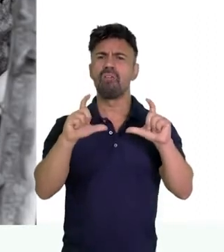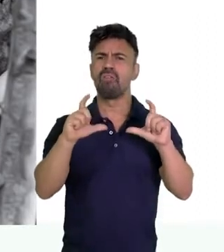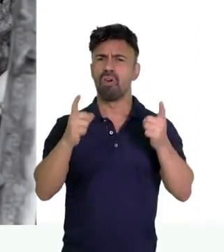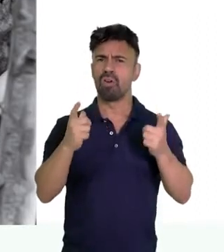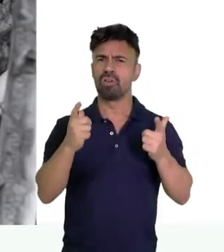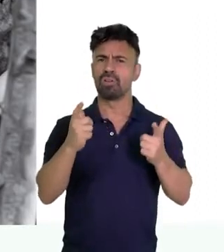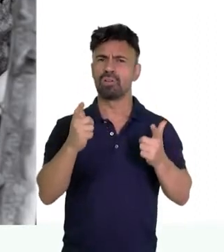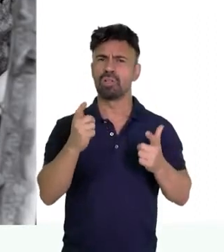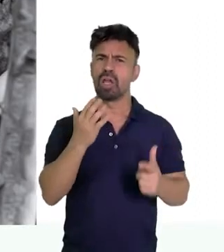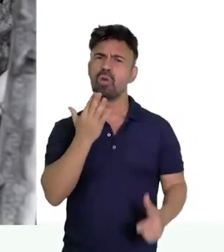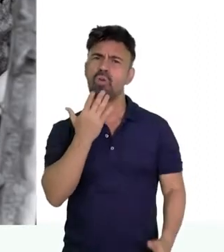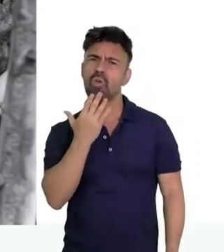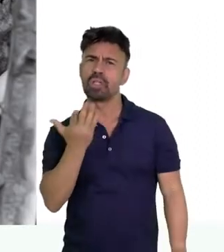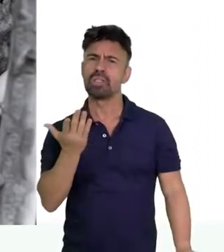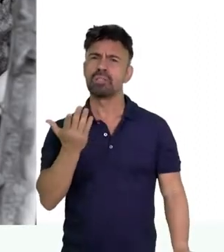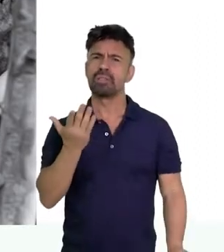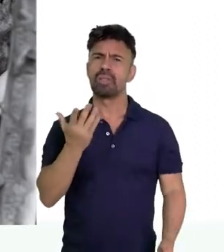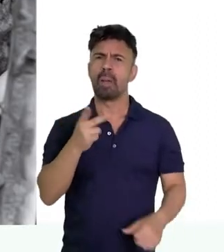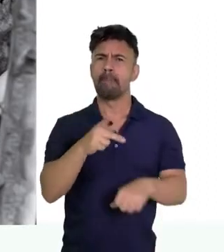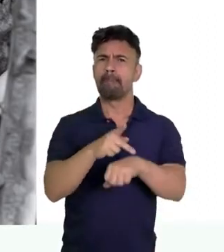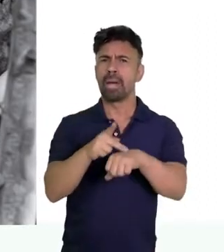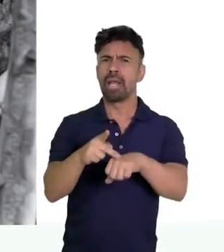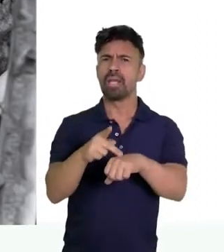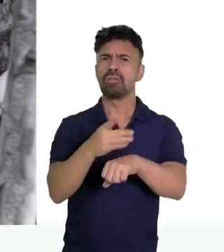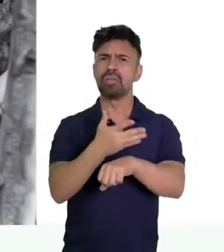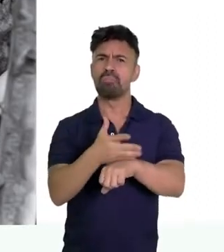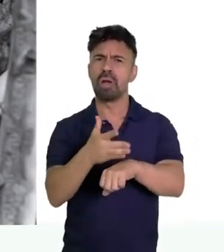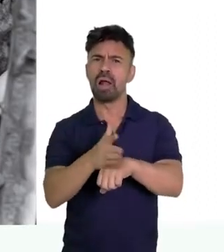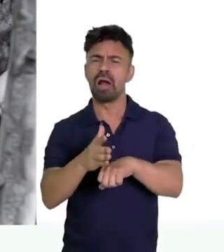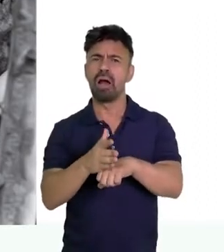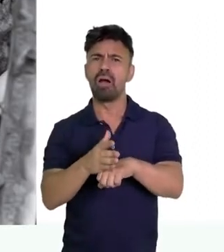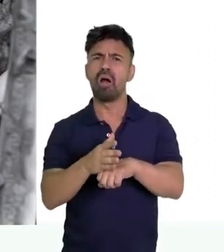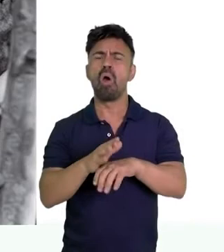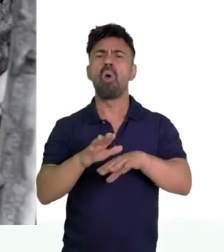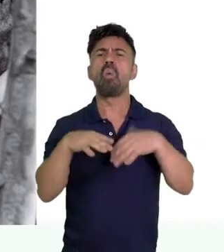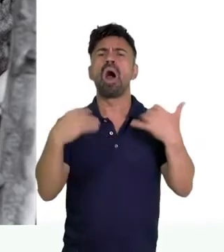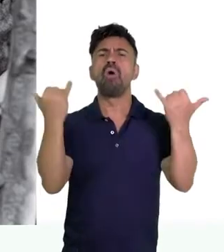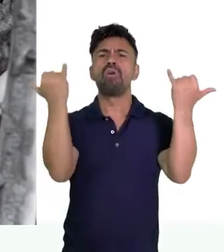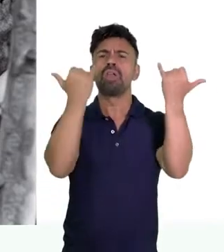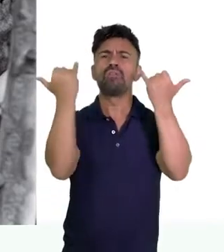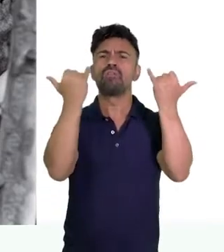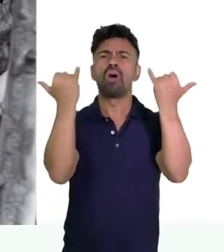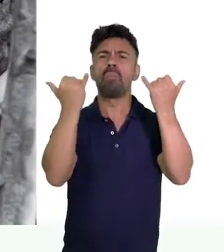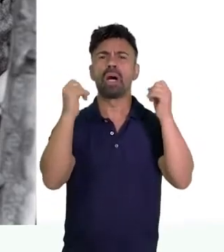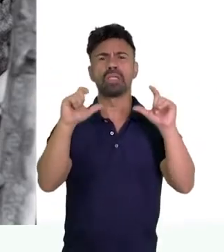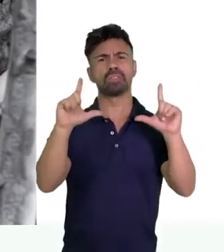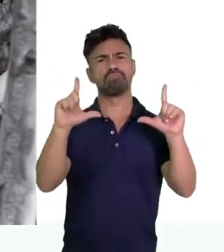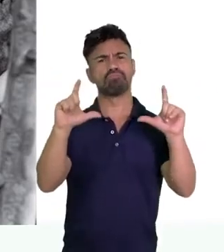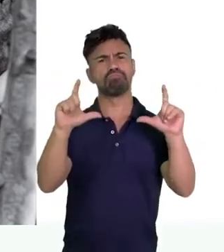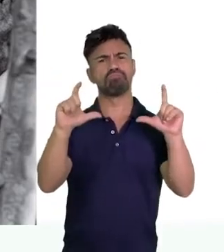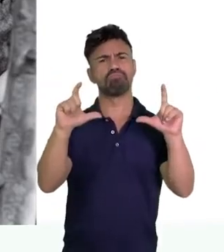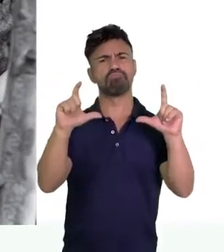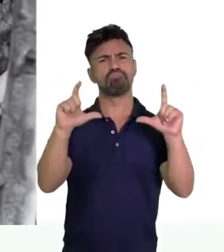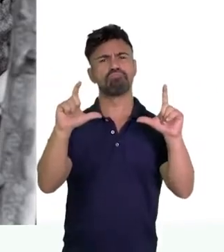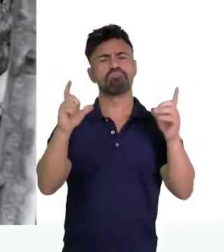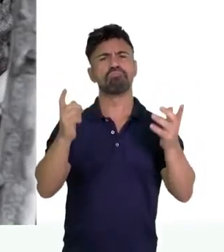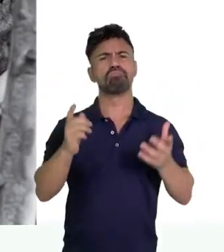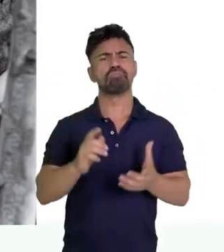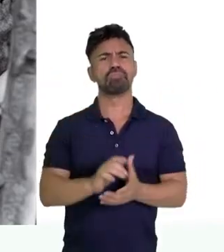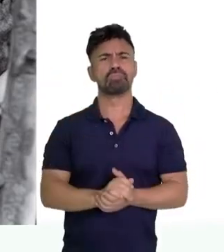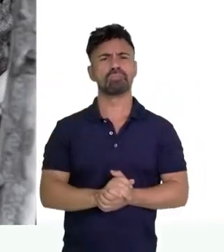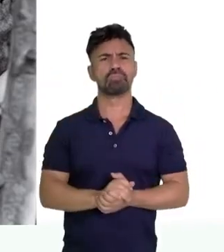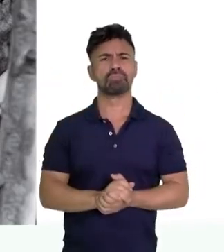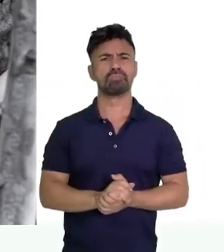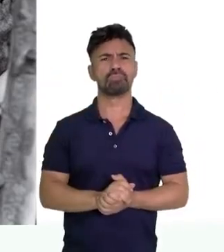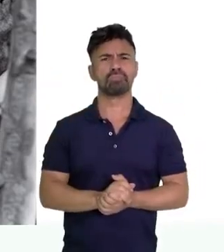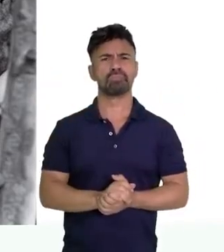Ela é colorida, ela está em preto e branco. Que tipo de informação quais tipos de informação a